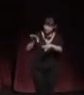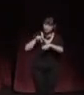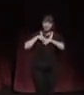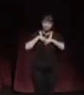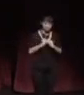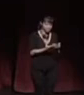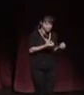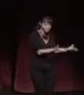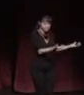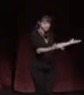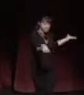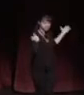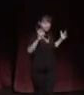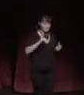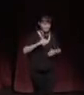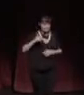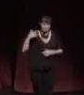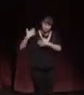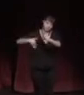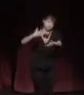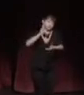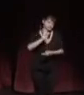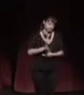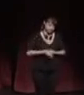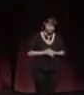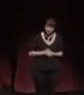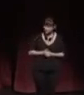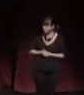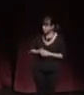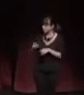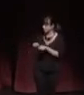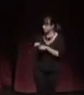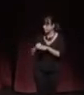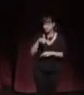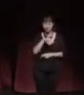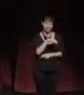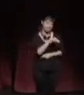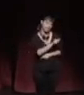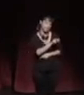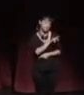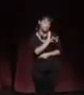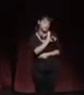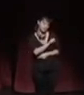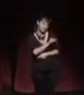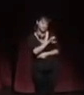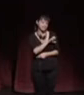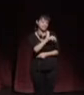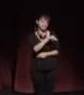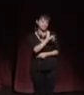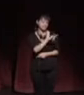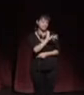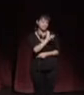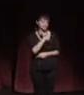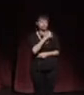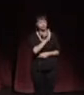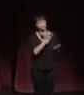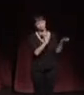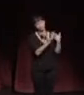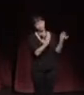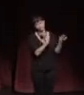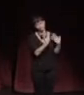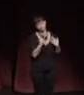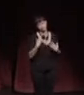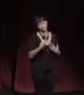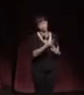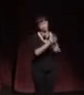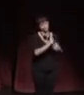dela desde o começo. Maria Emília, que eu já tive o prazer de conversar bastante.